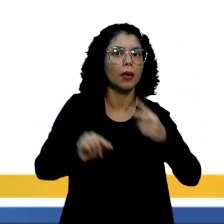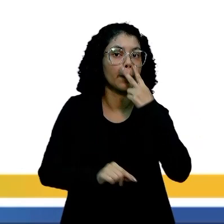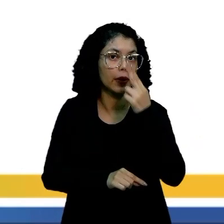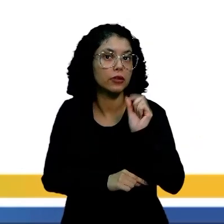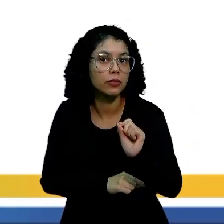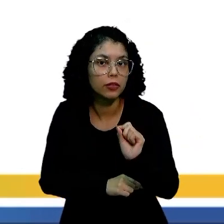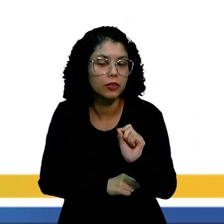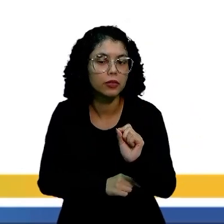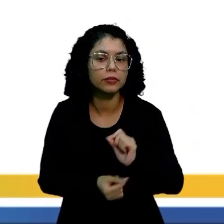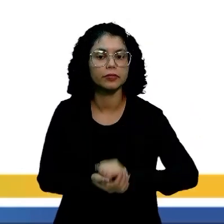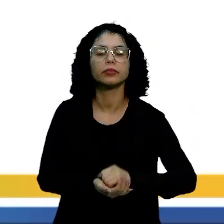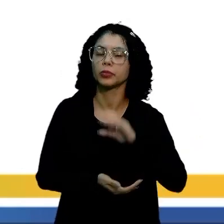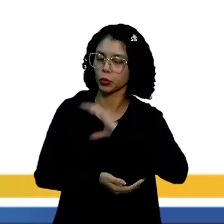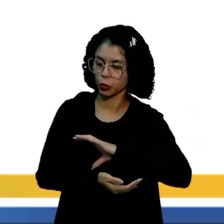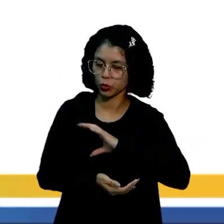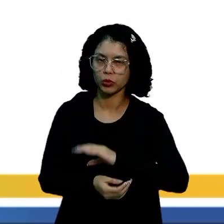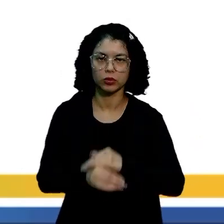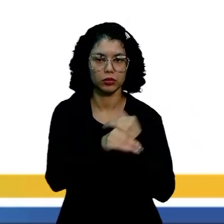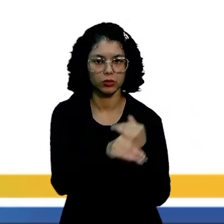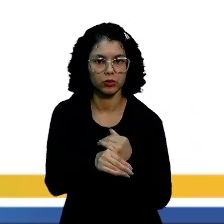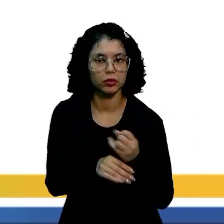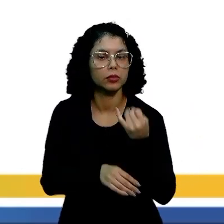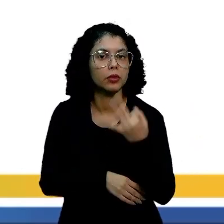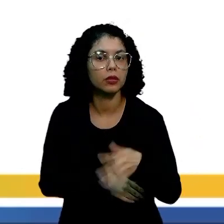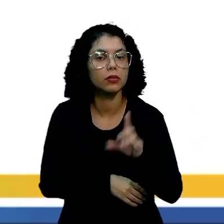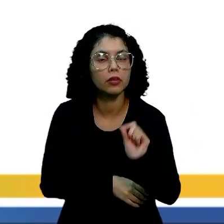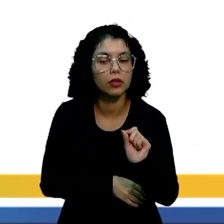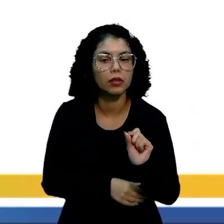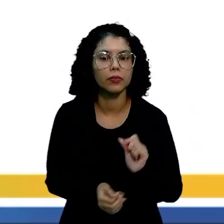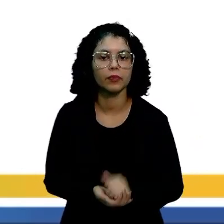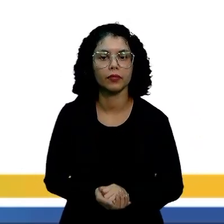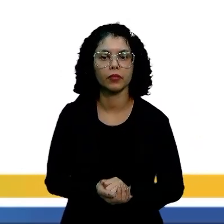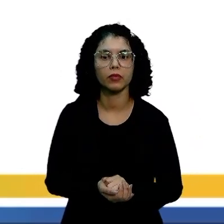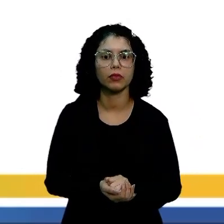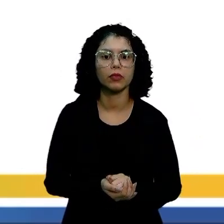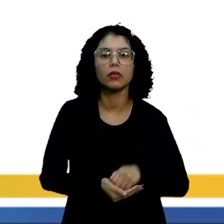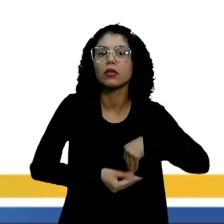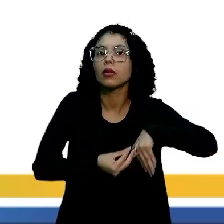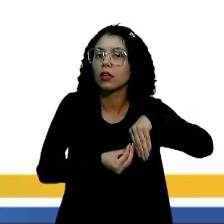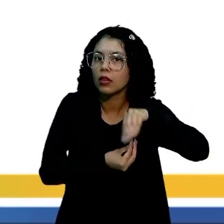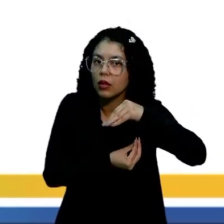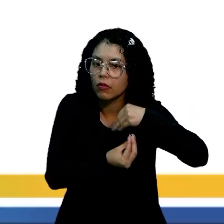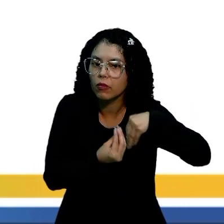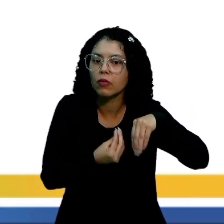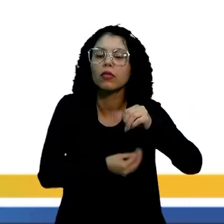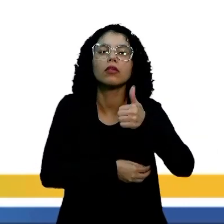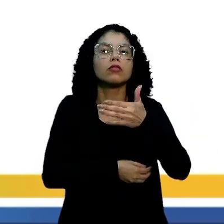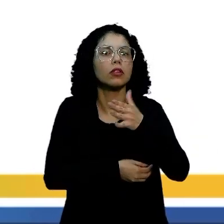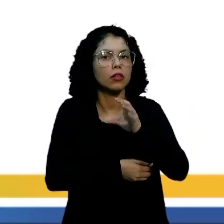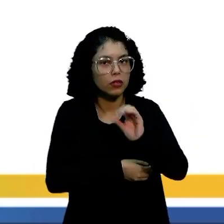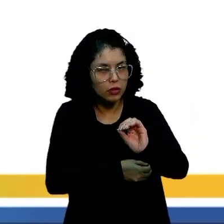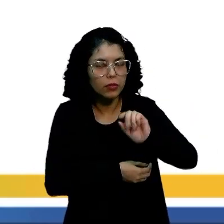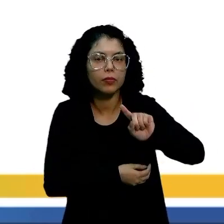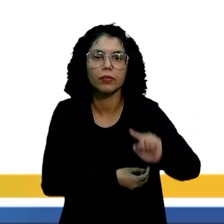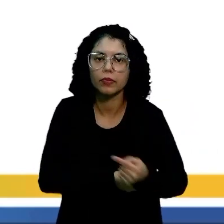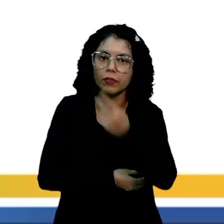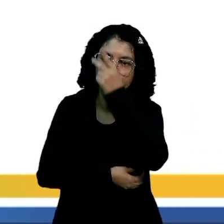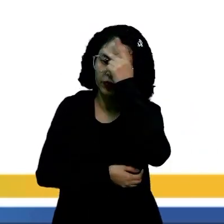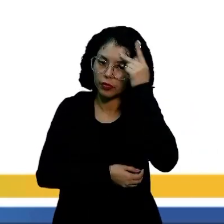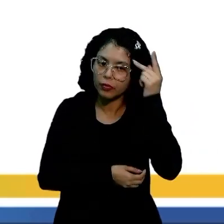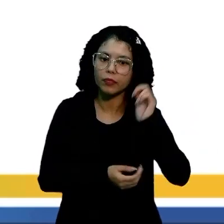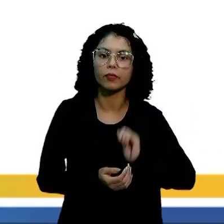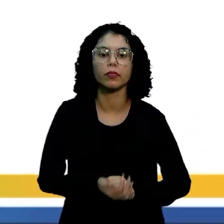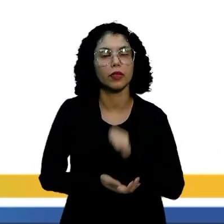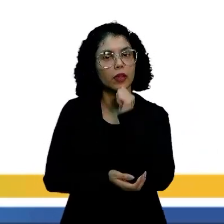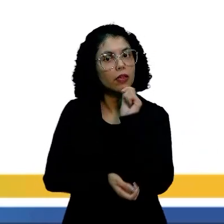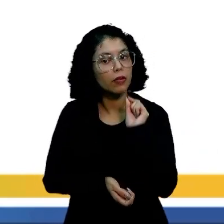língua portuguesa, ok? Que está indicando que estão envolvidos esses 10.000 pacientes. Nesse